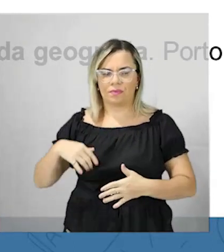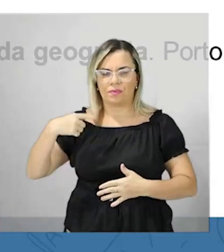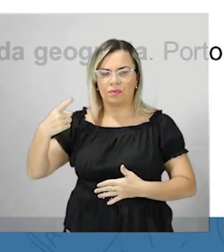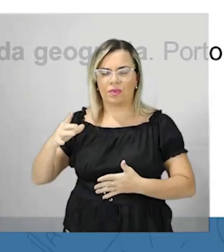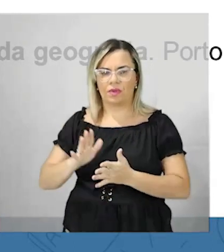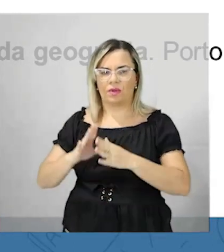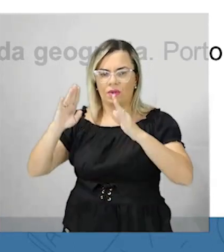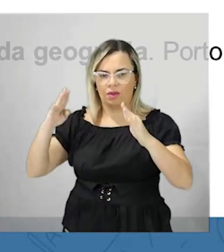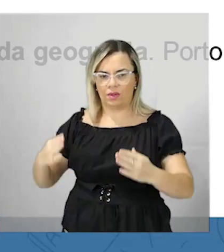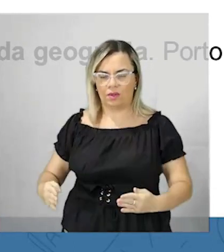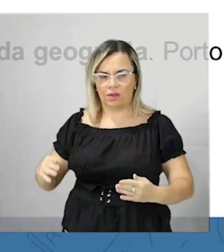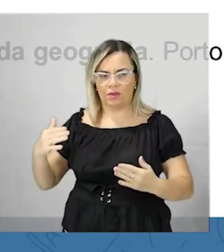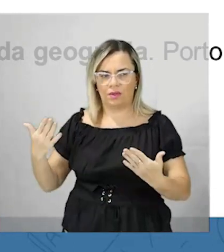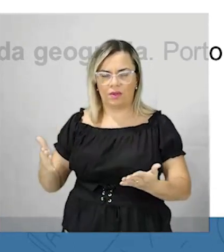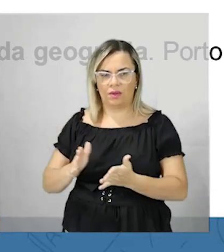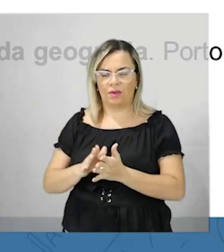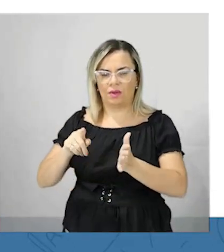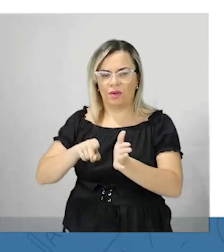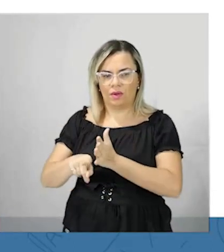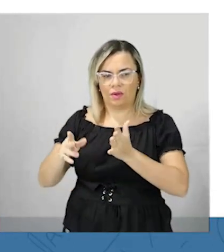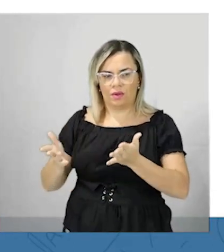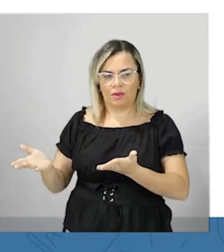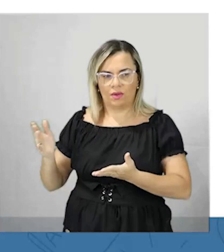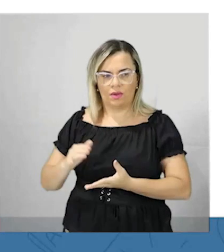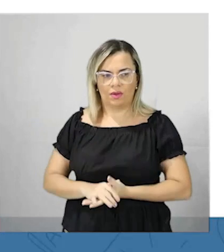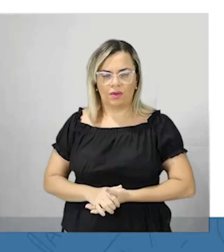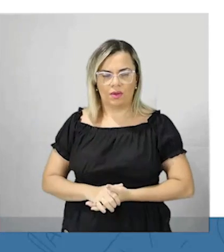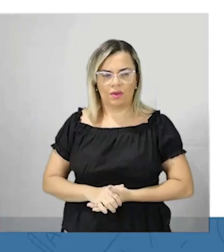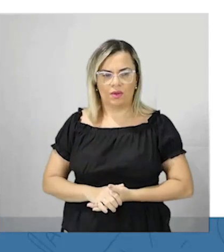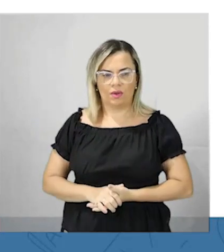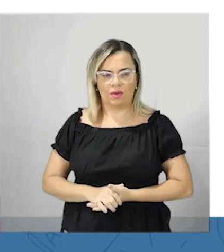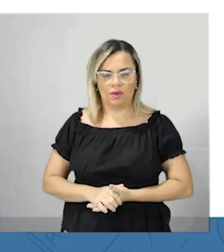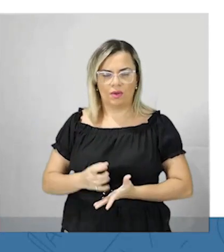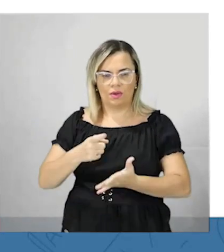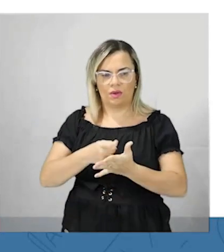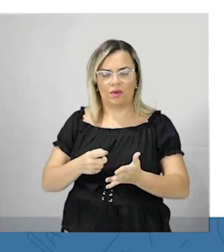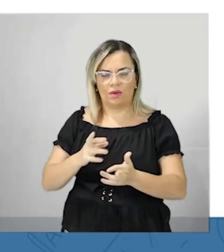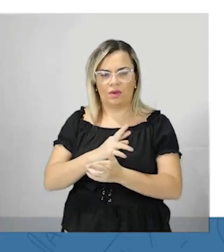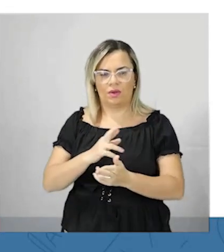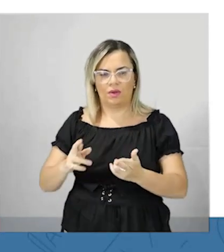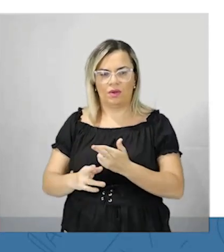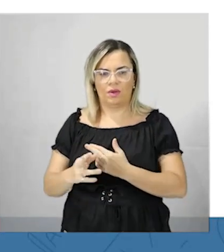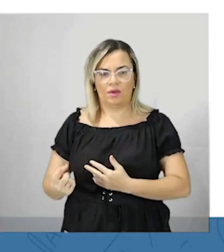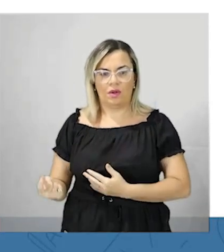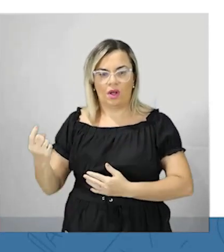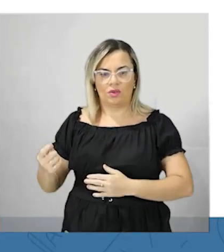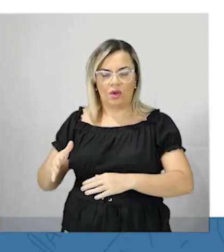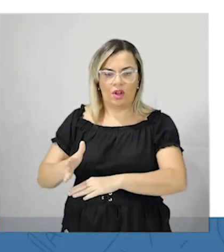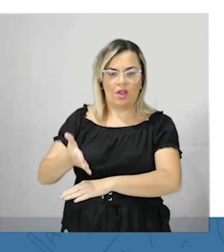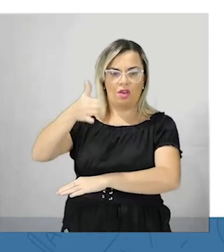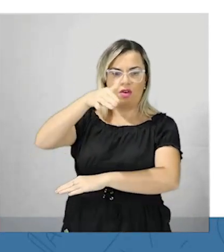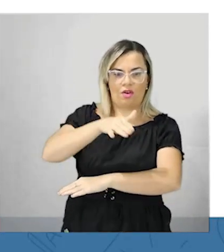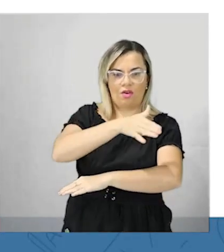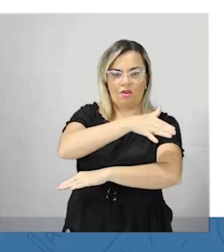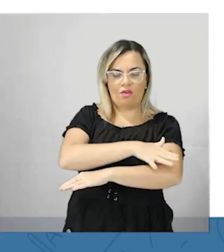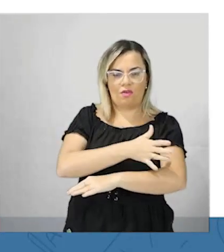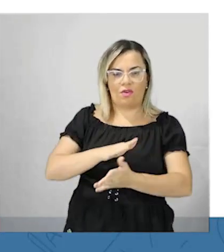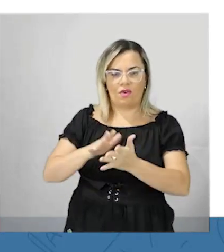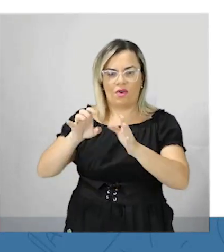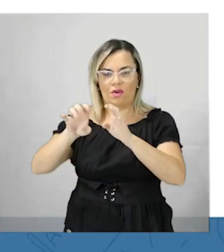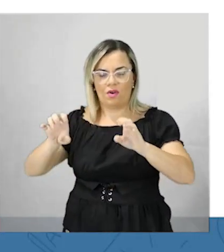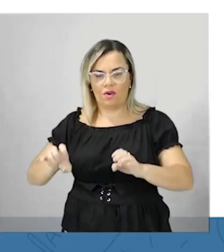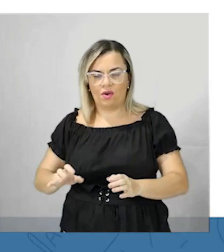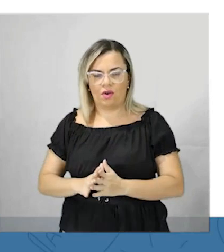Vamos analisar aqui o comando da questão. Ele diz o seguinte, ó, o texto refere-se à modelagem do relevo